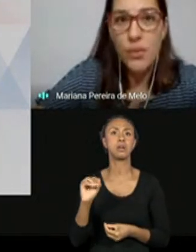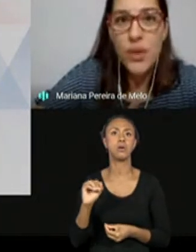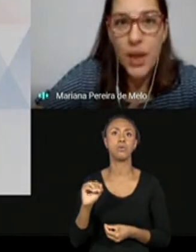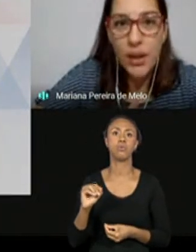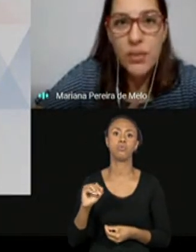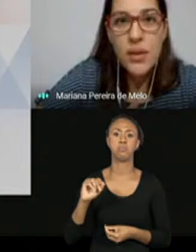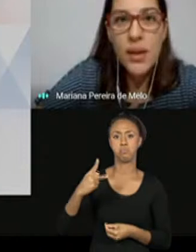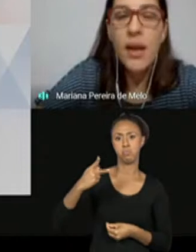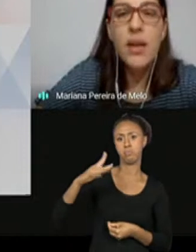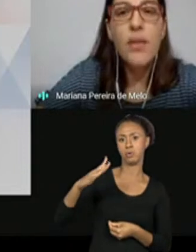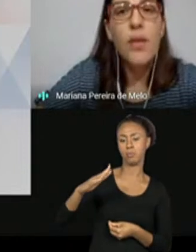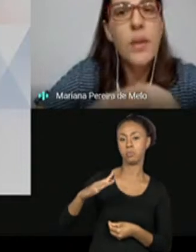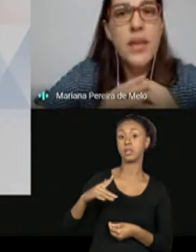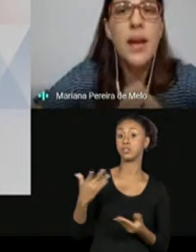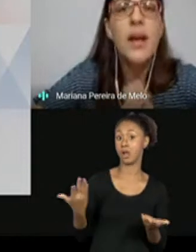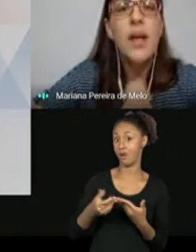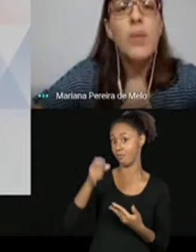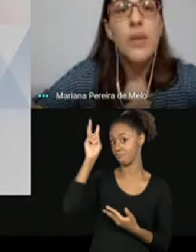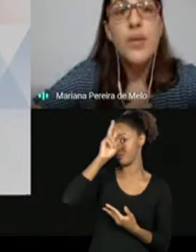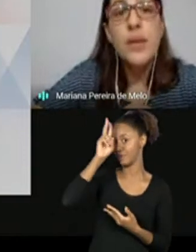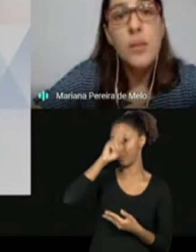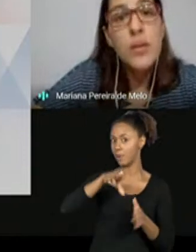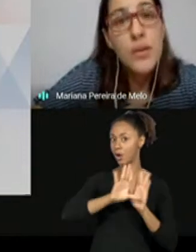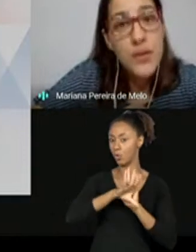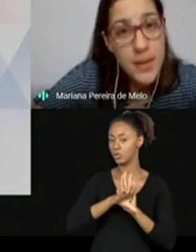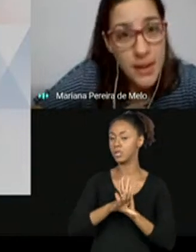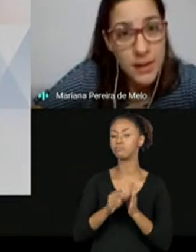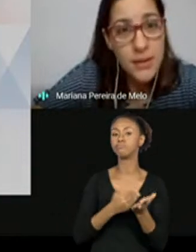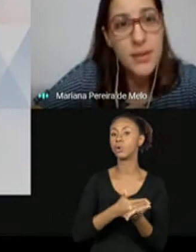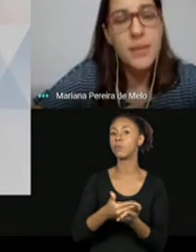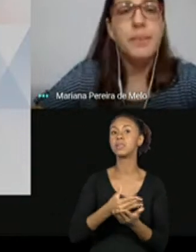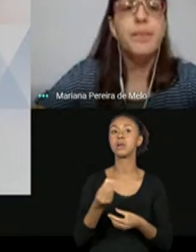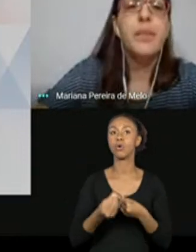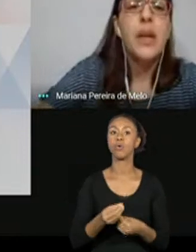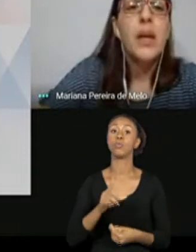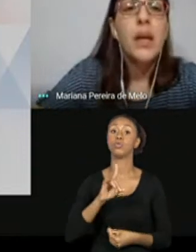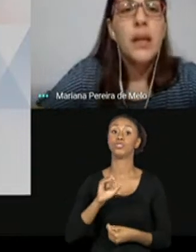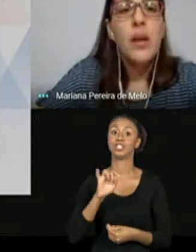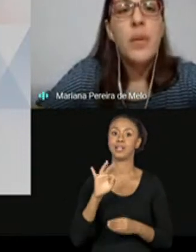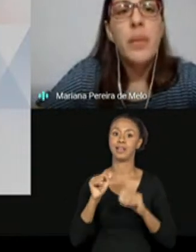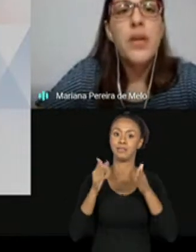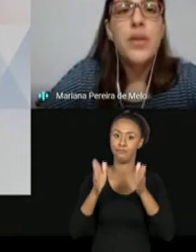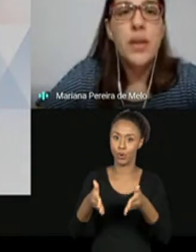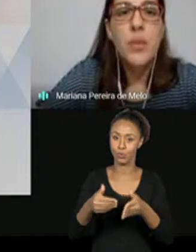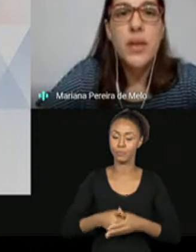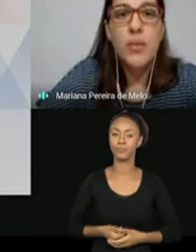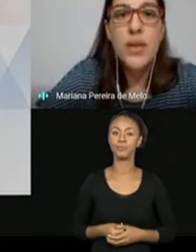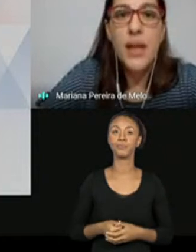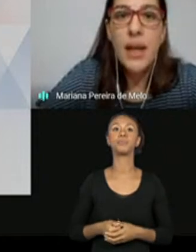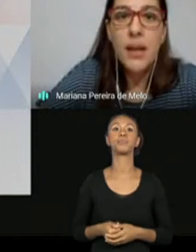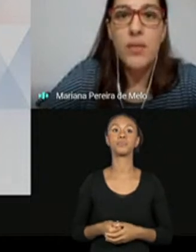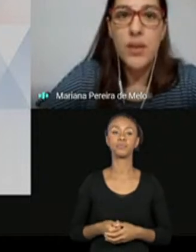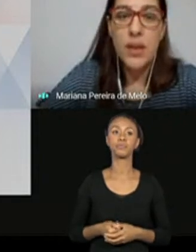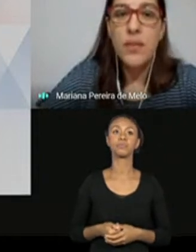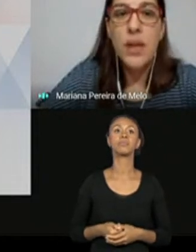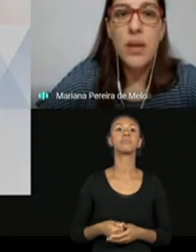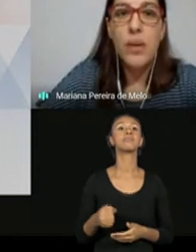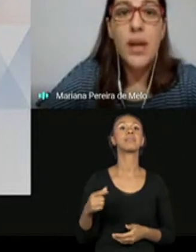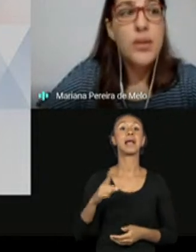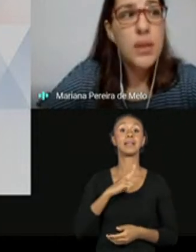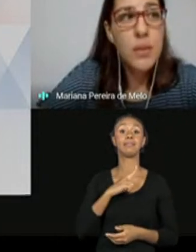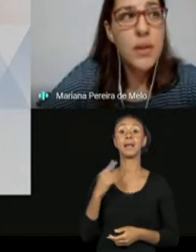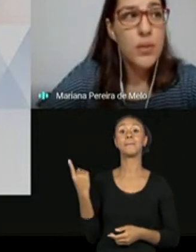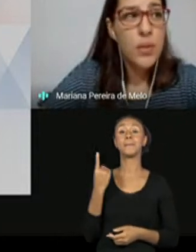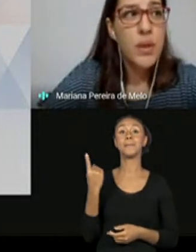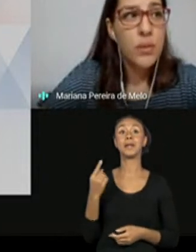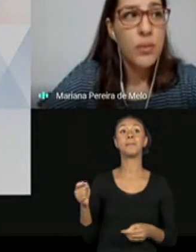esses conceitos, tá? E eu vou começar com as distribuições discretas. Então, a primeira distribuição discreta que vocês viram é